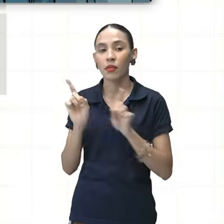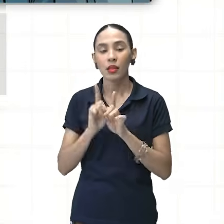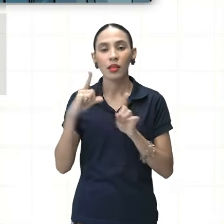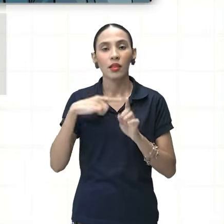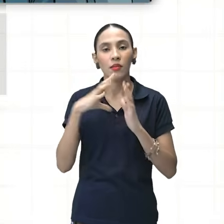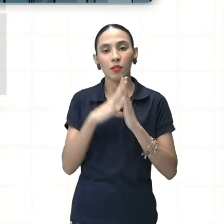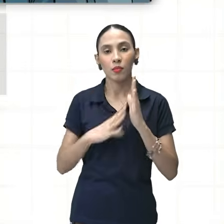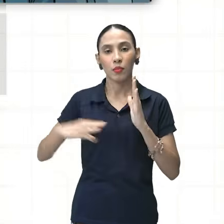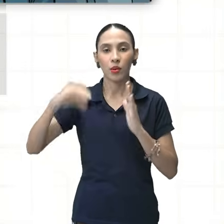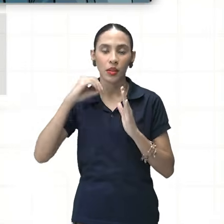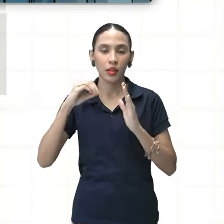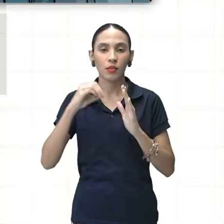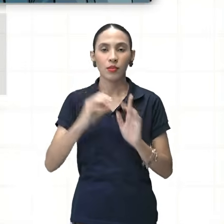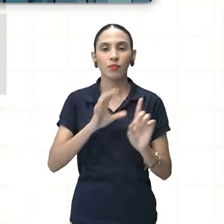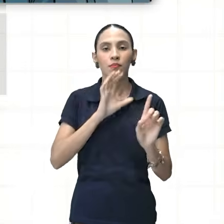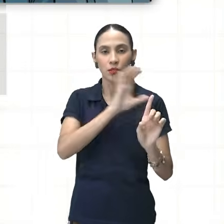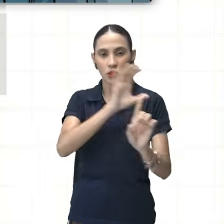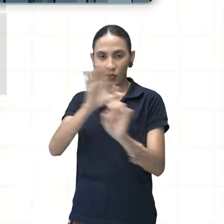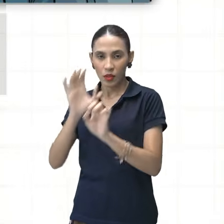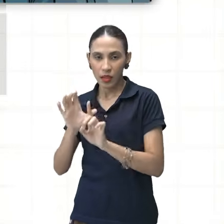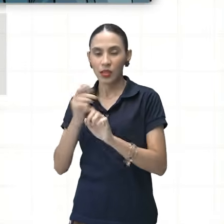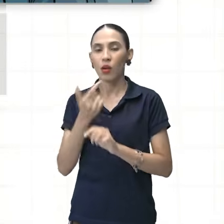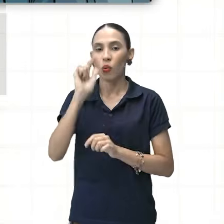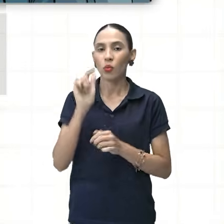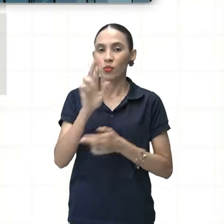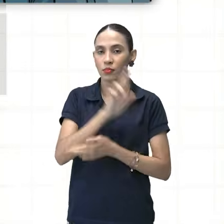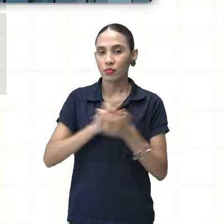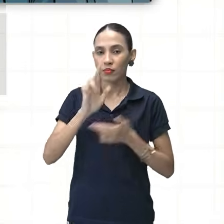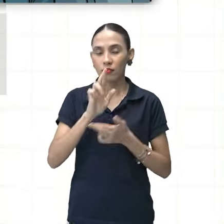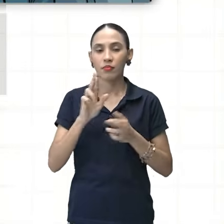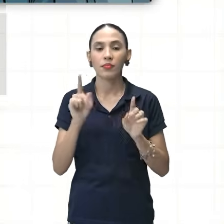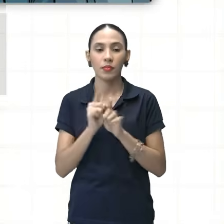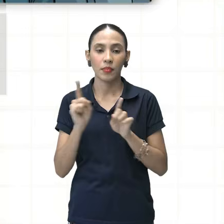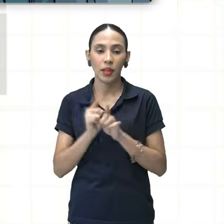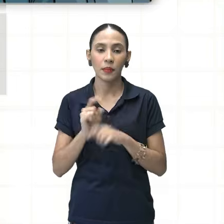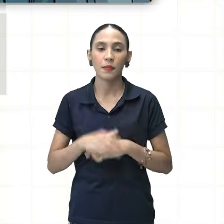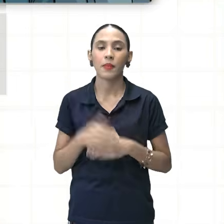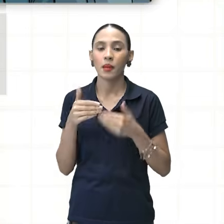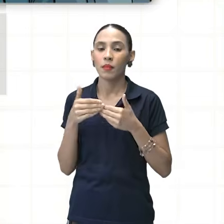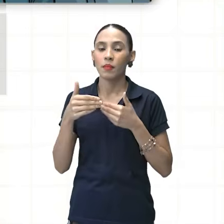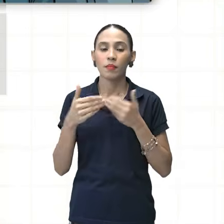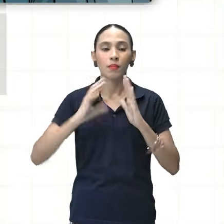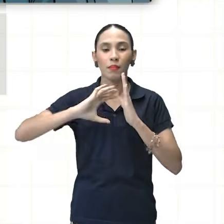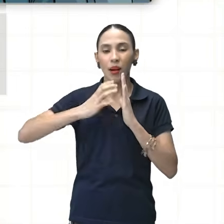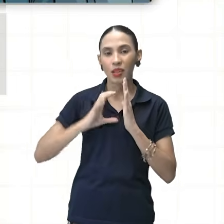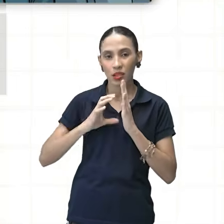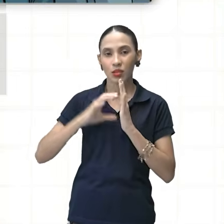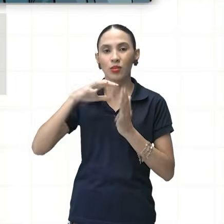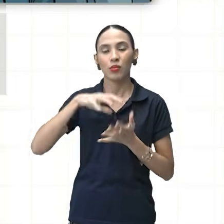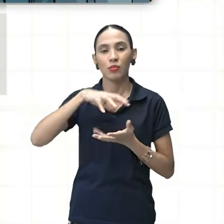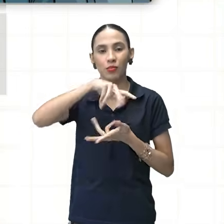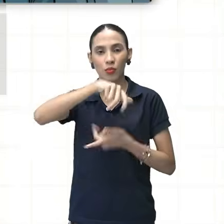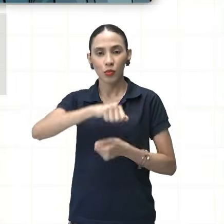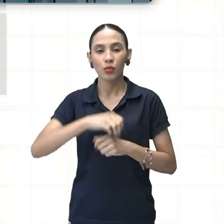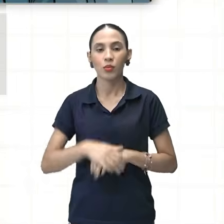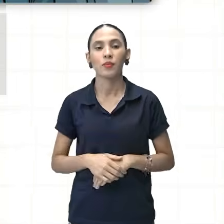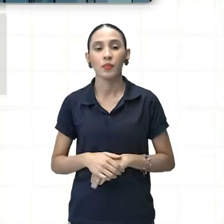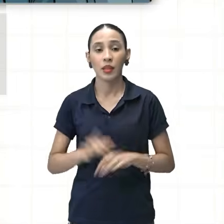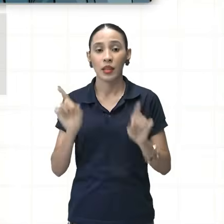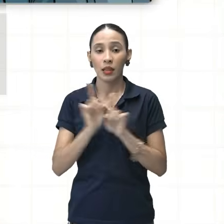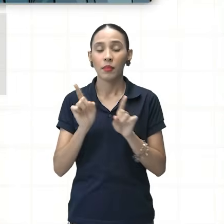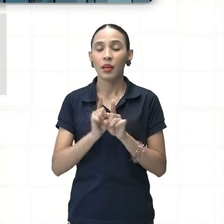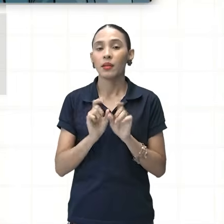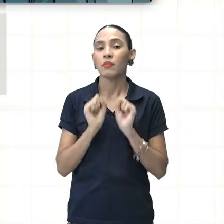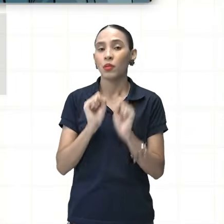de inspiração para outros movimentos revolucionários e partidos comunistas ao redor do mundo. Dentre